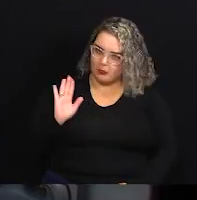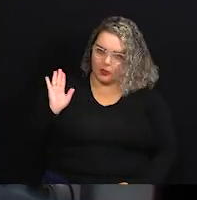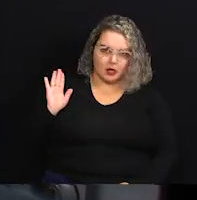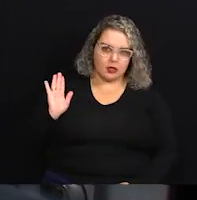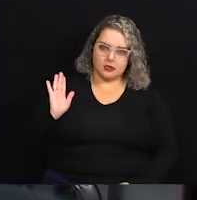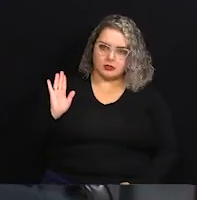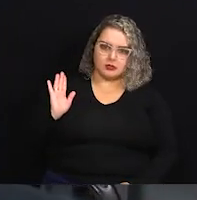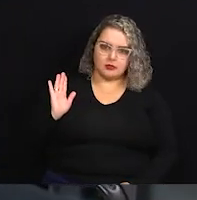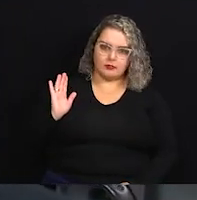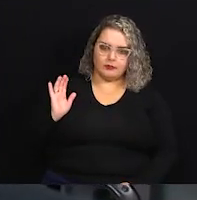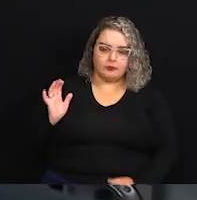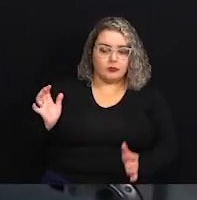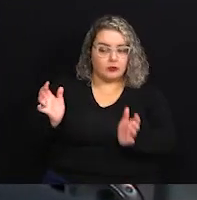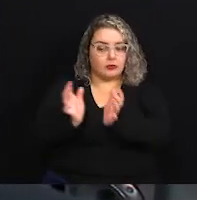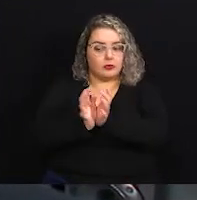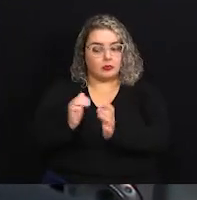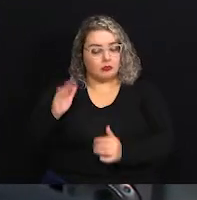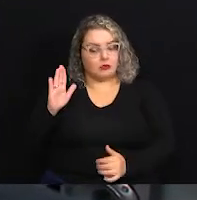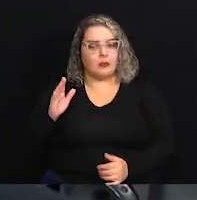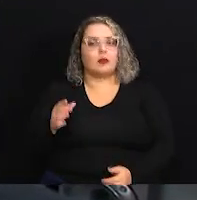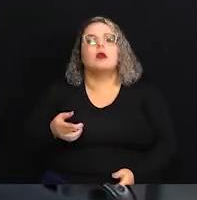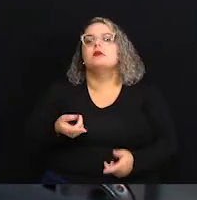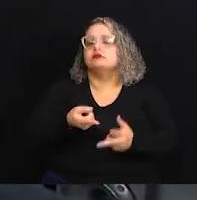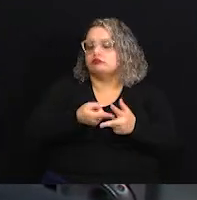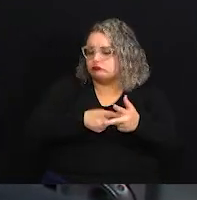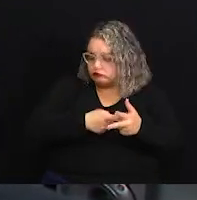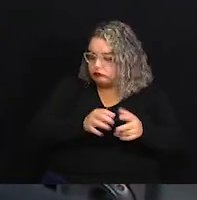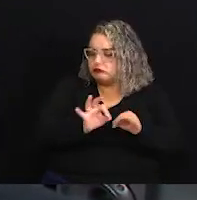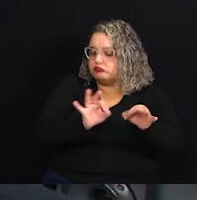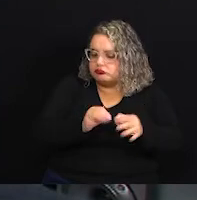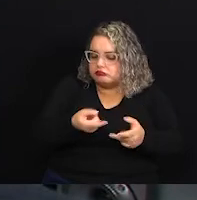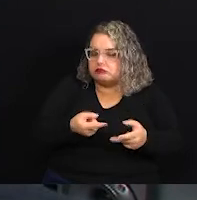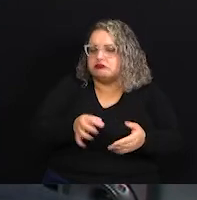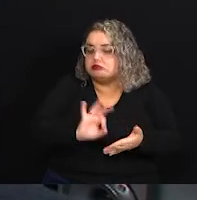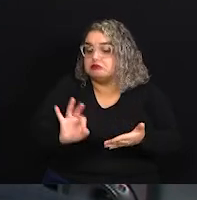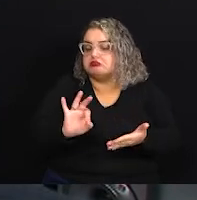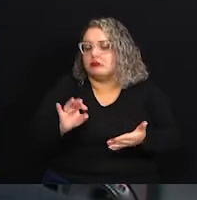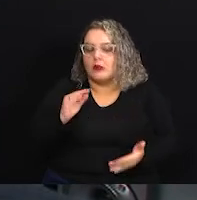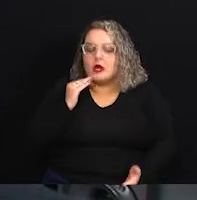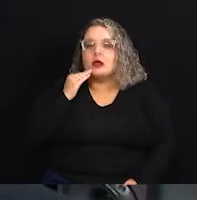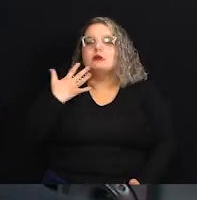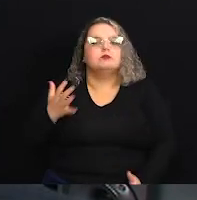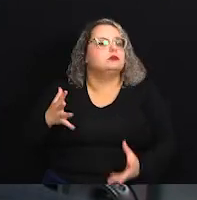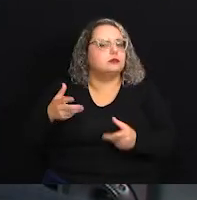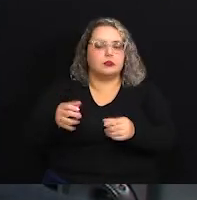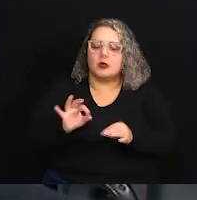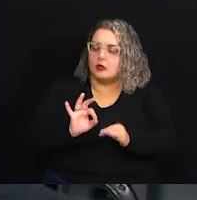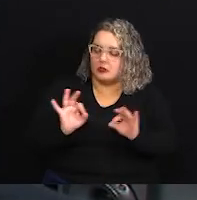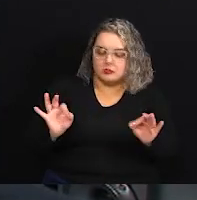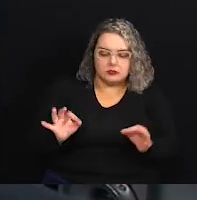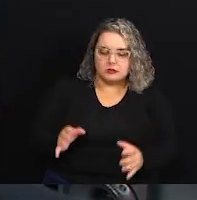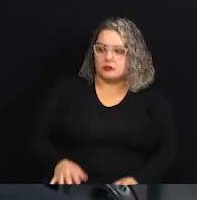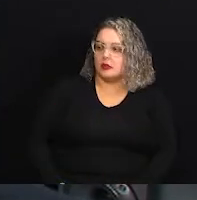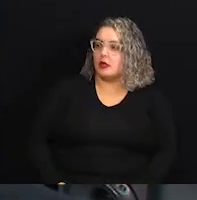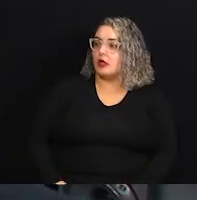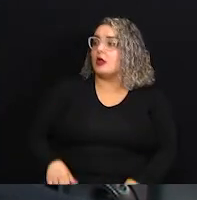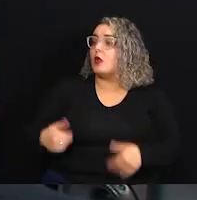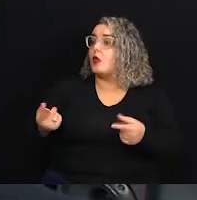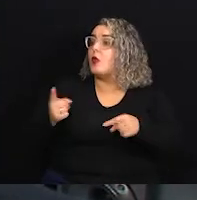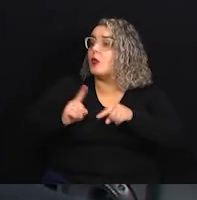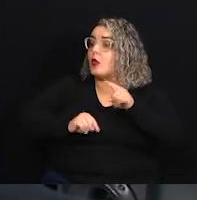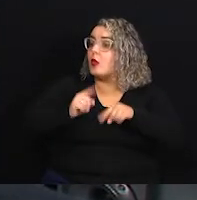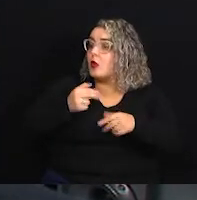mais. Agora, classe média alta manda consertar, média baixa, todo mundo conserta. E quais são